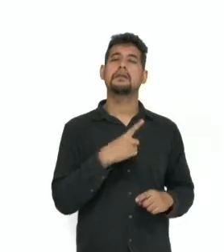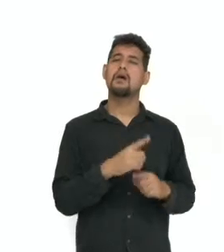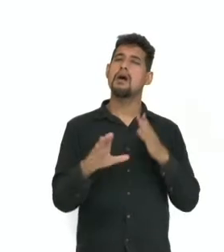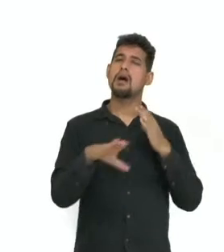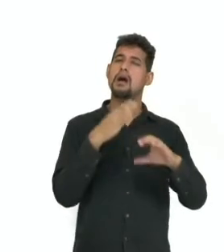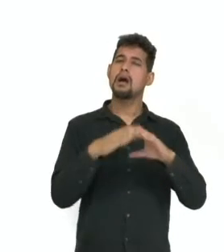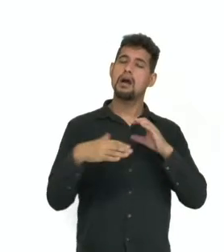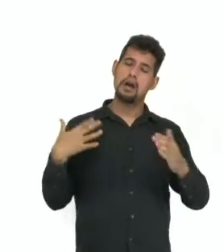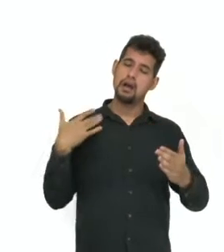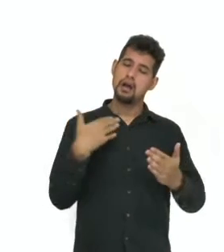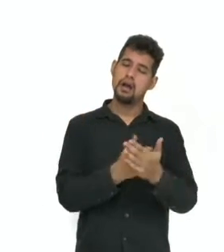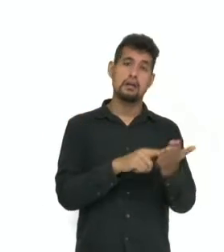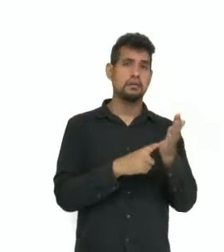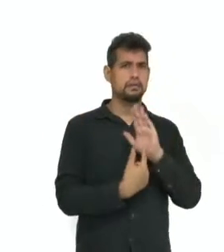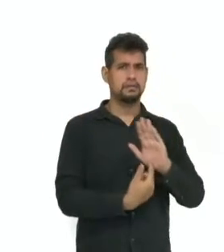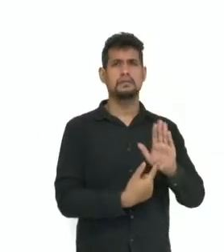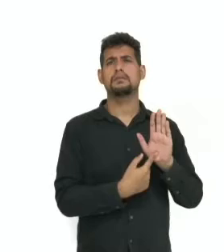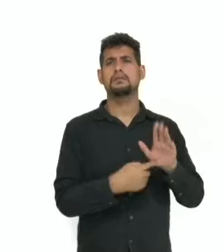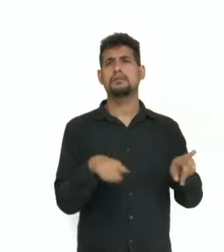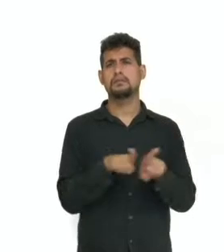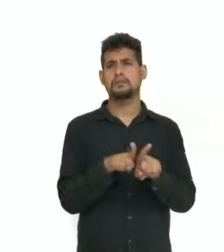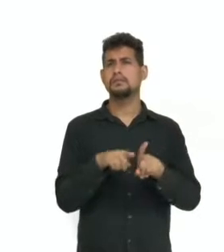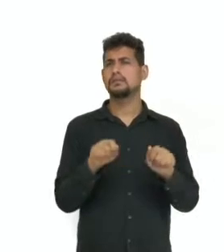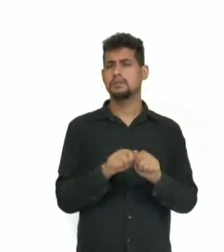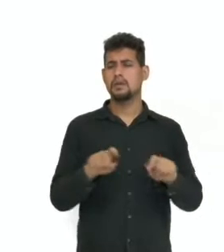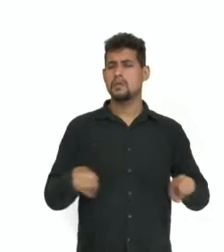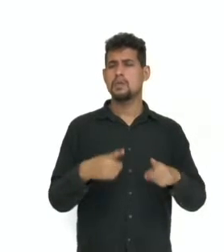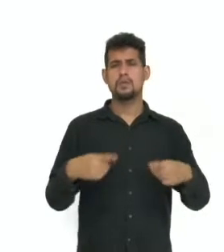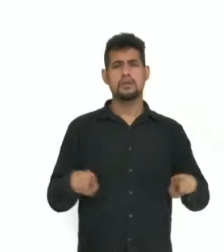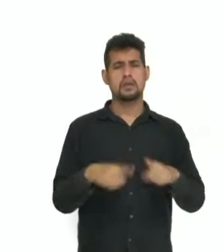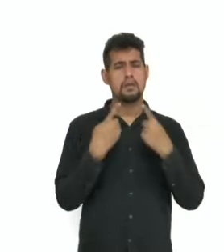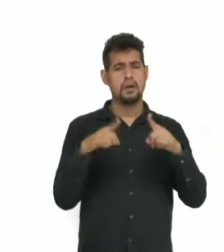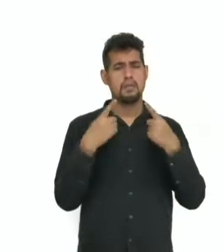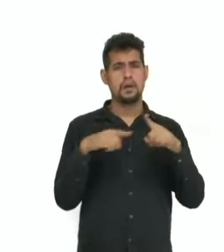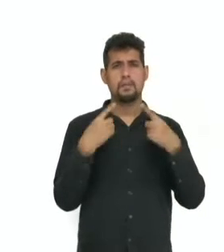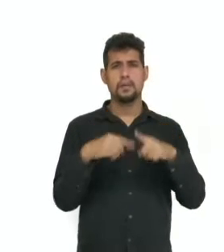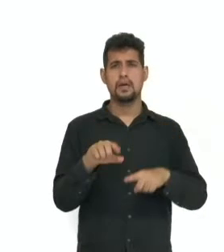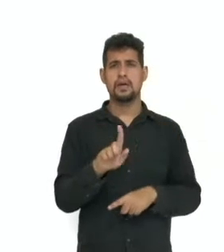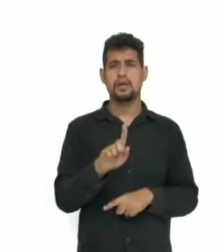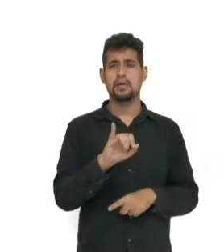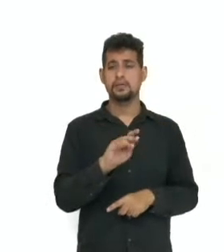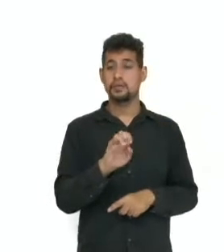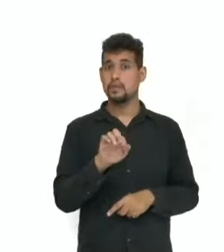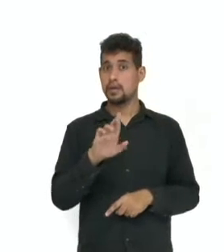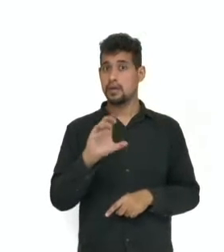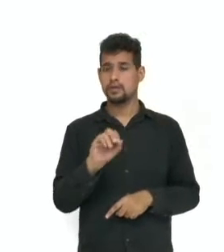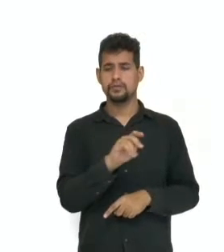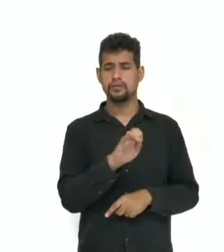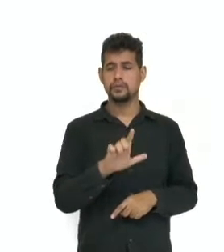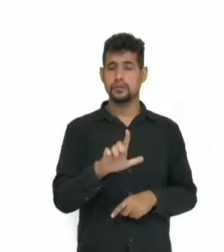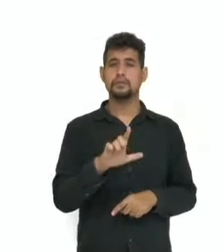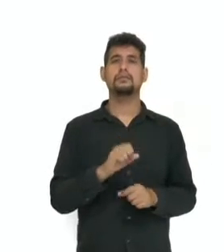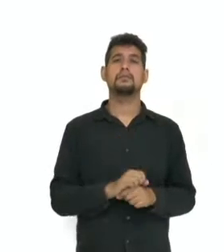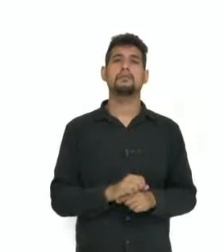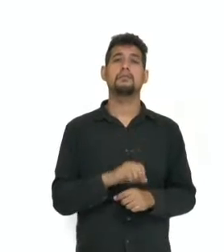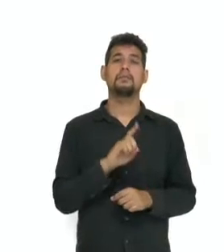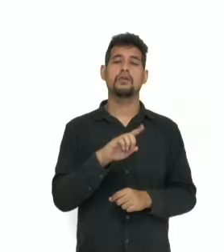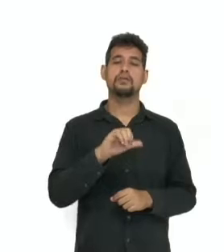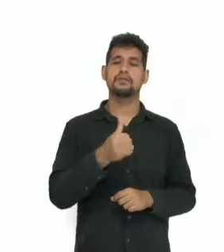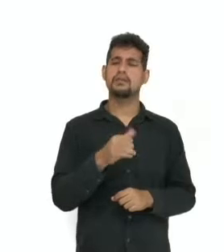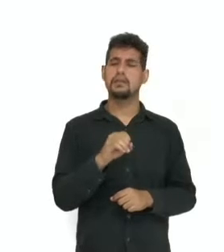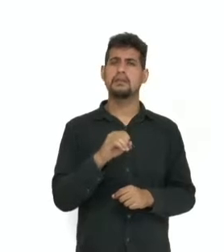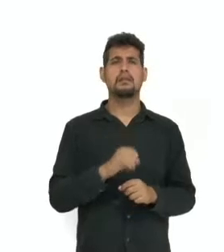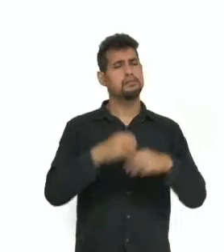desse período de grande destaque, que também fez músicas de protesto, Gilberto Gil, nos anos 1960. Falando sobre